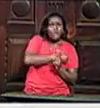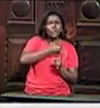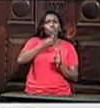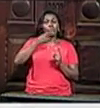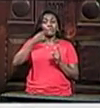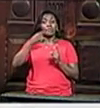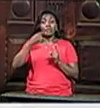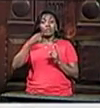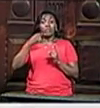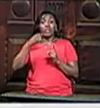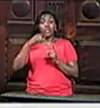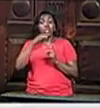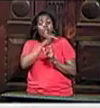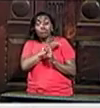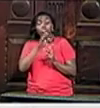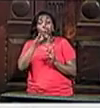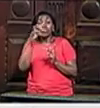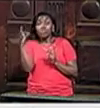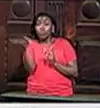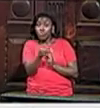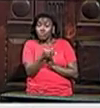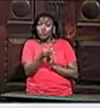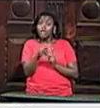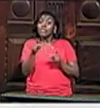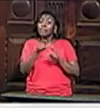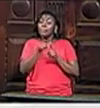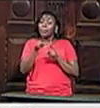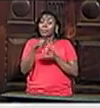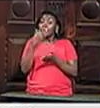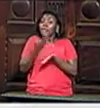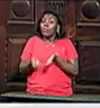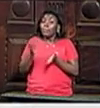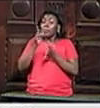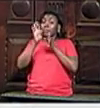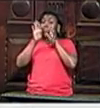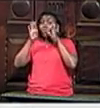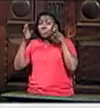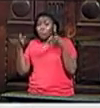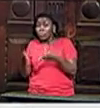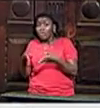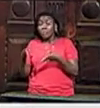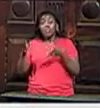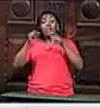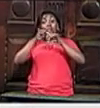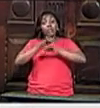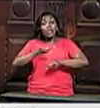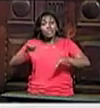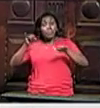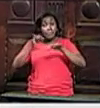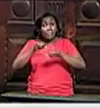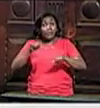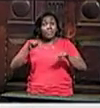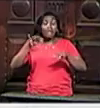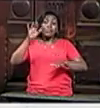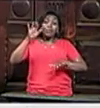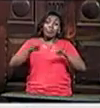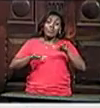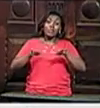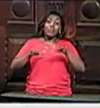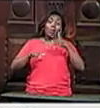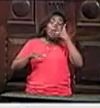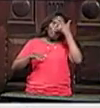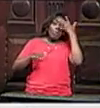discutiu rio de todas de todos mas também não perder de vista de politizar a campanha talvez até para alguns e algumas